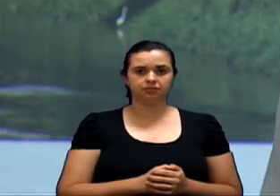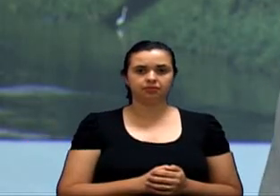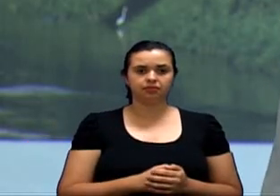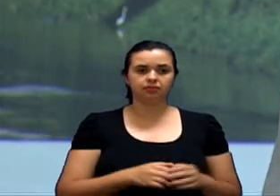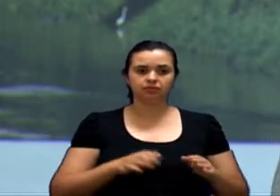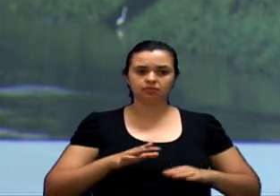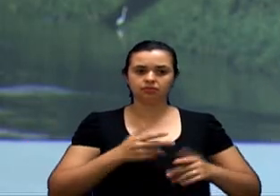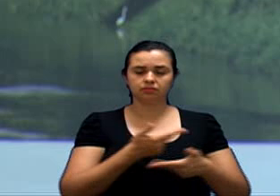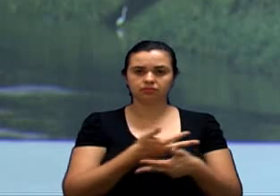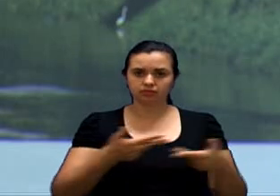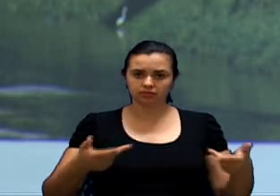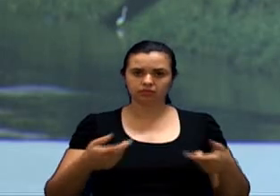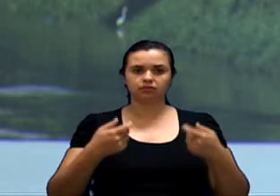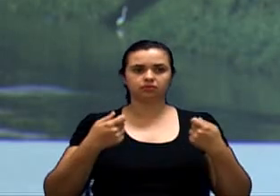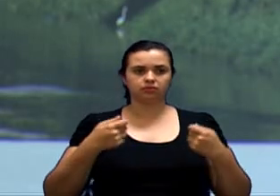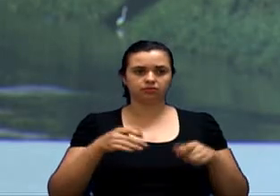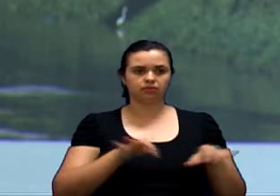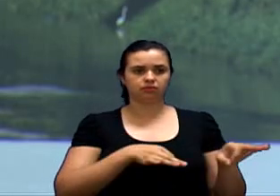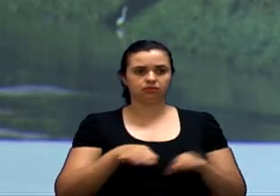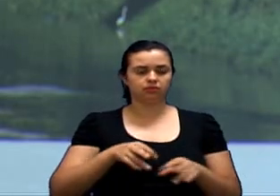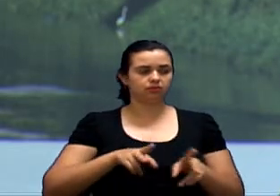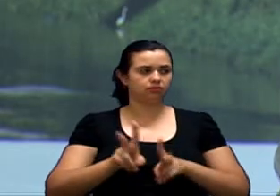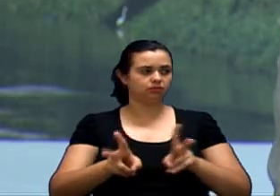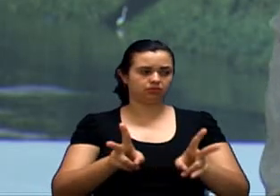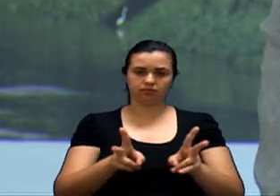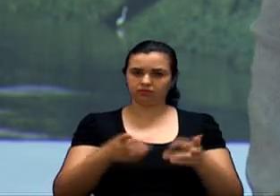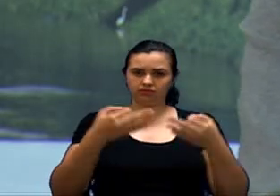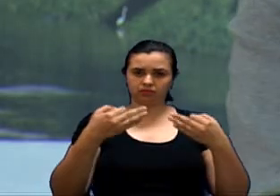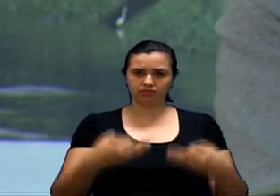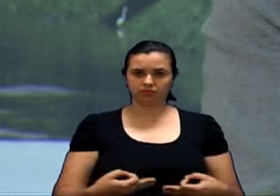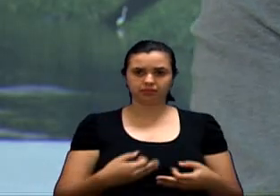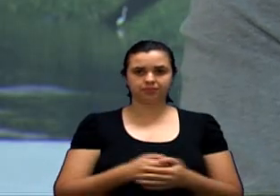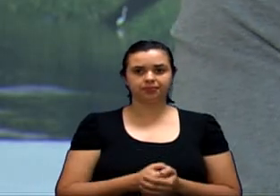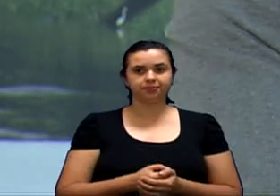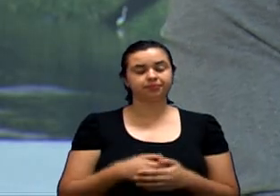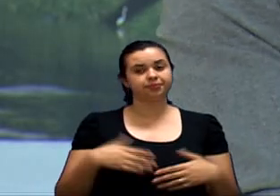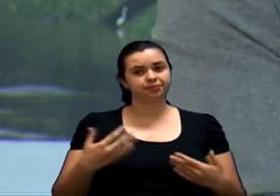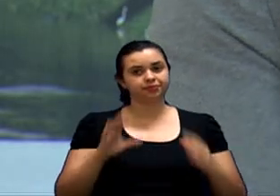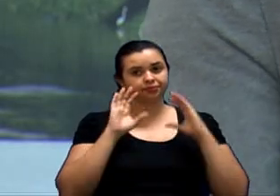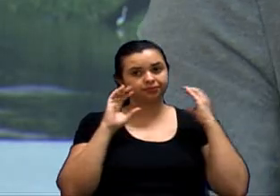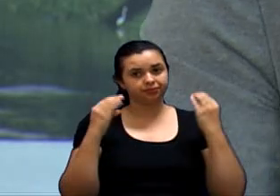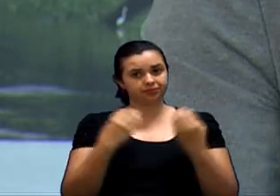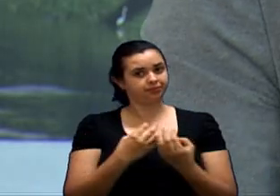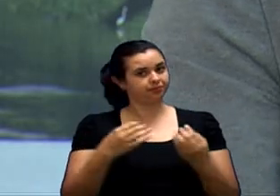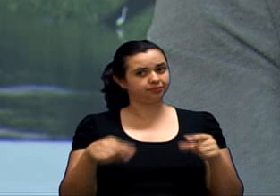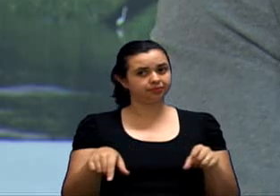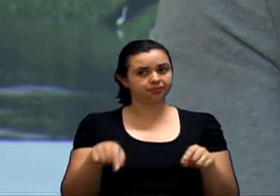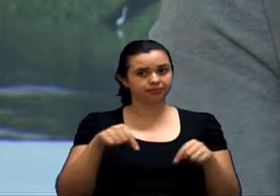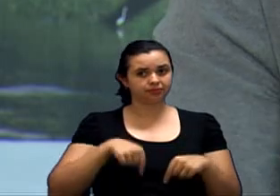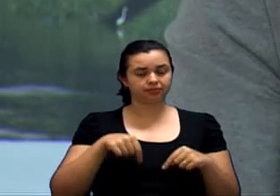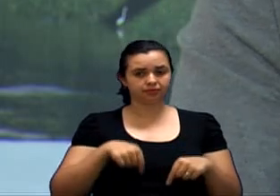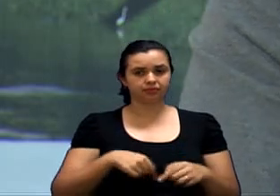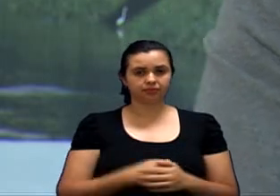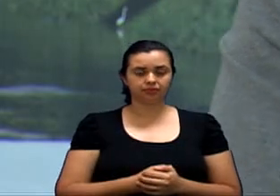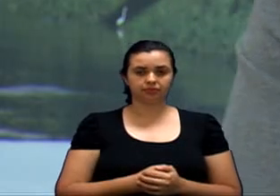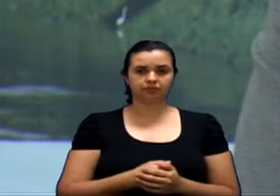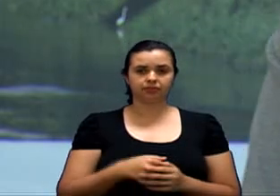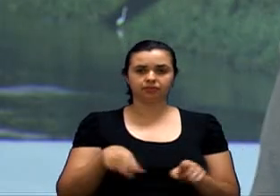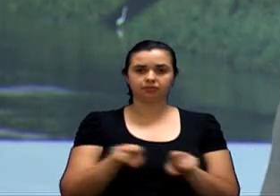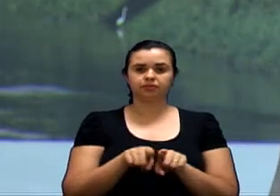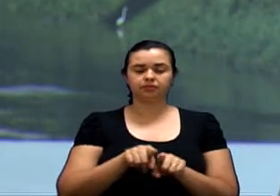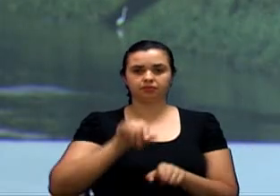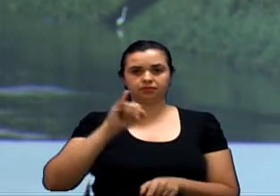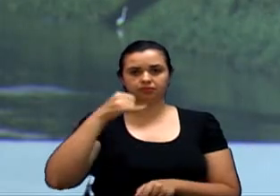continuem na condição correta, Nenê. E, por isso, essa Casa de Leis, vereador Salatiel, vereador João Donizete, que hoje é o líder do